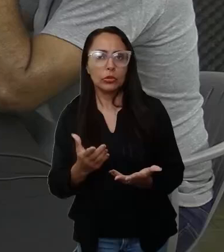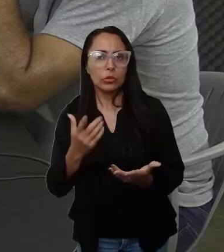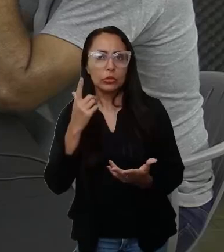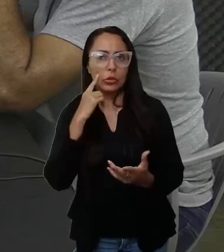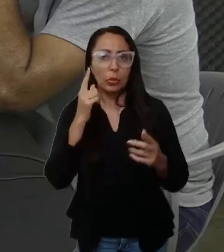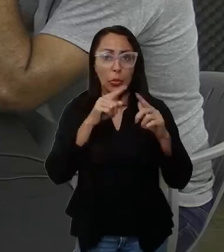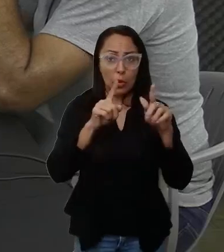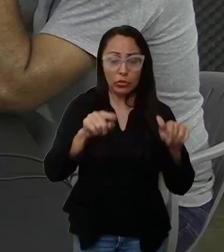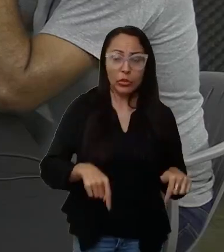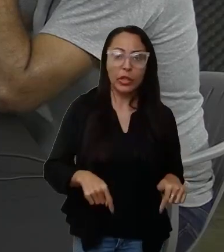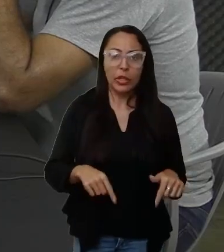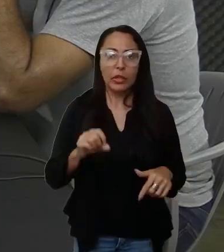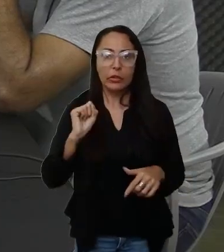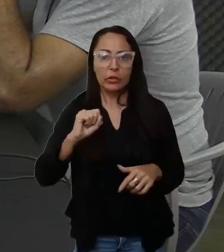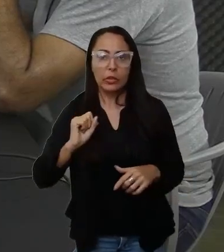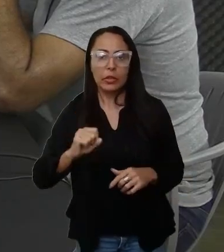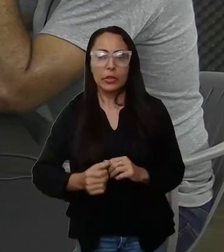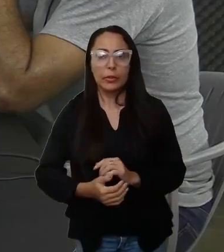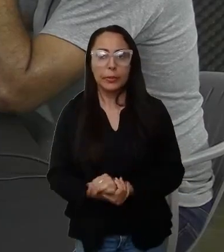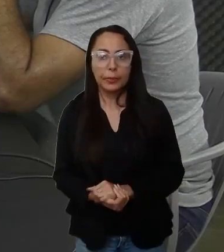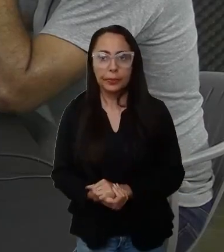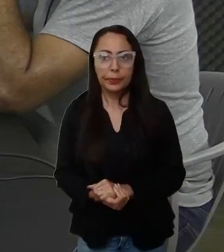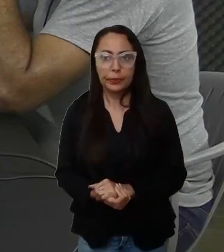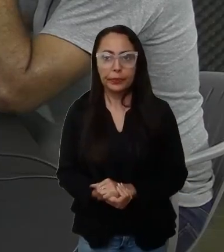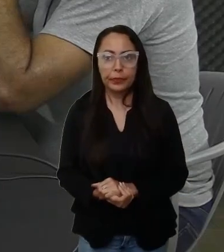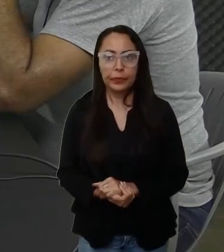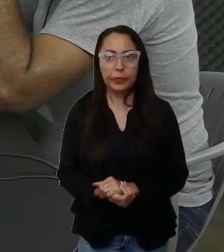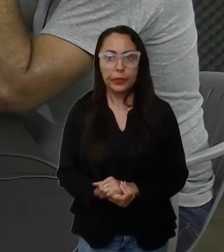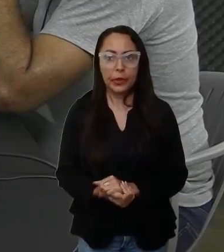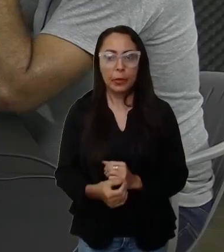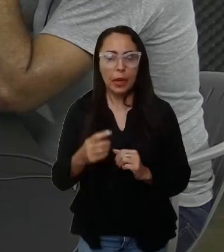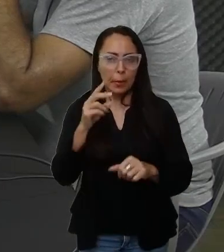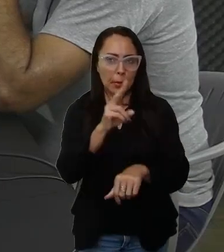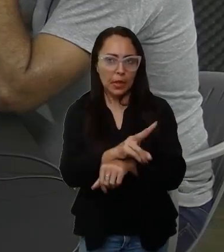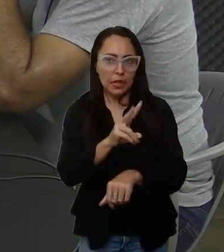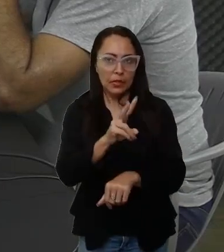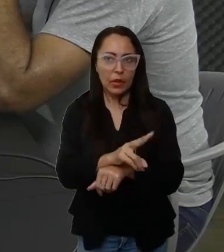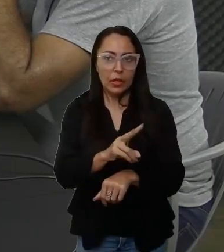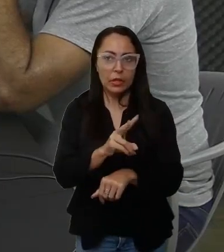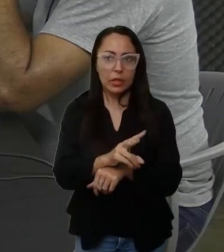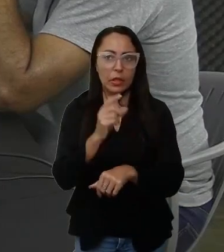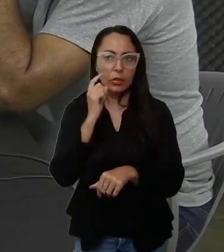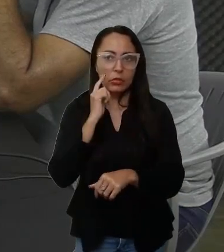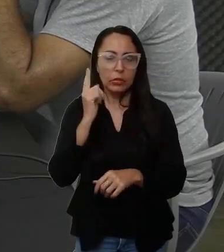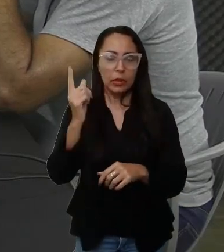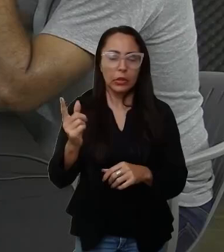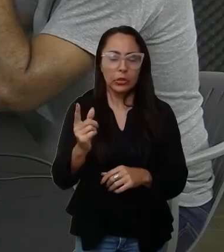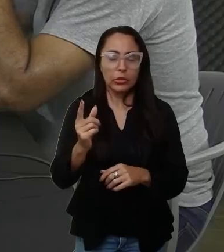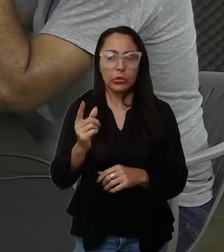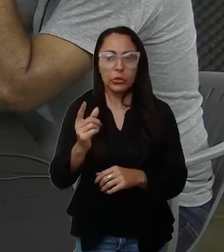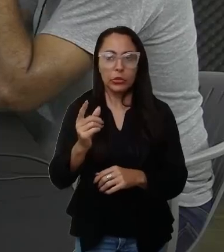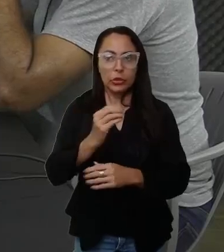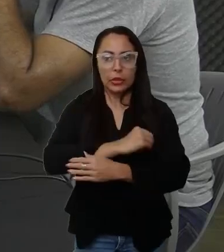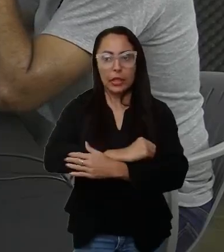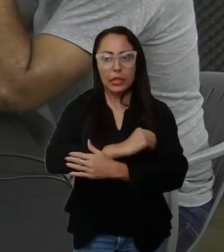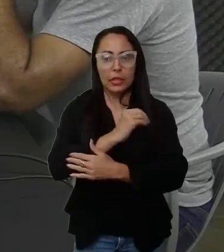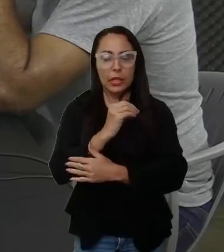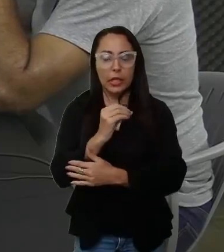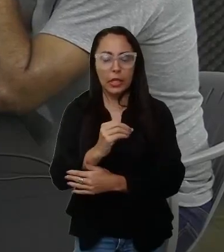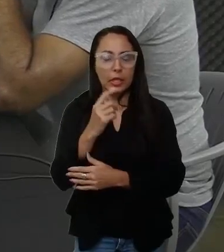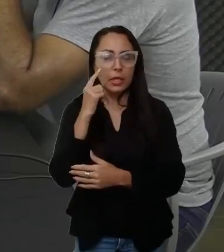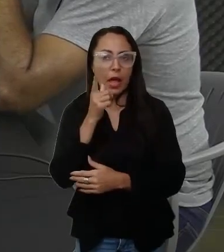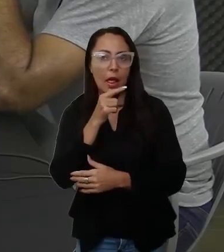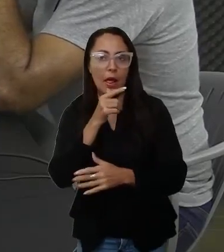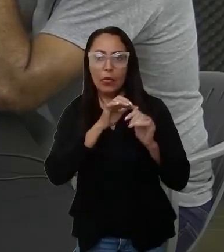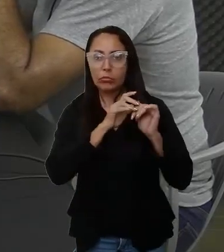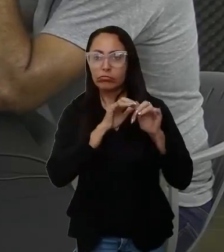de infraestrutura para a preservação das nascentes e dos recursos hídricos.